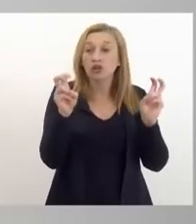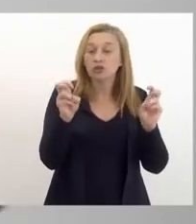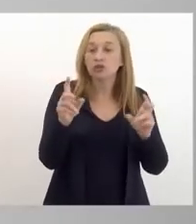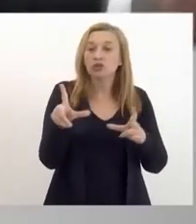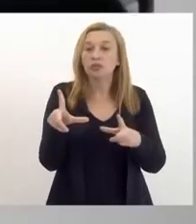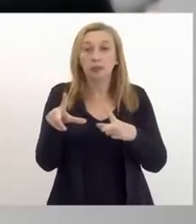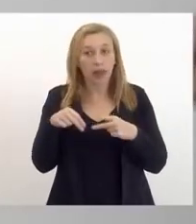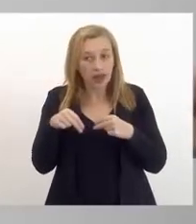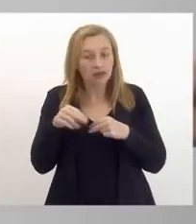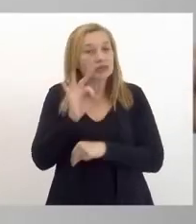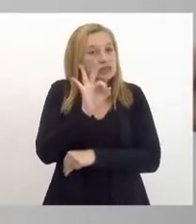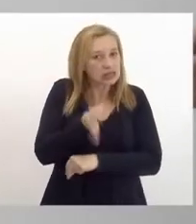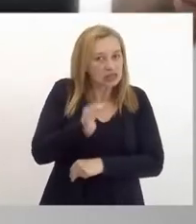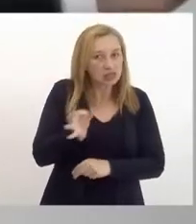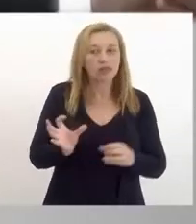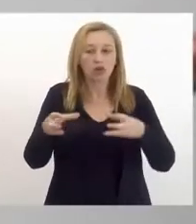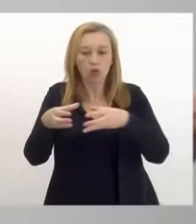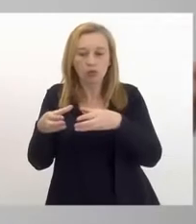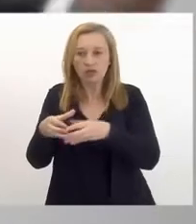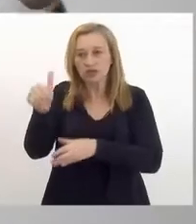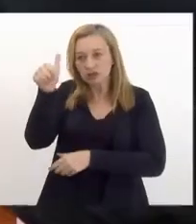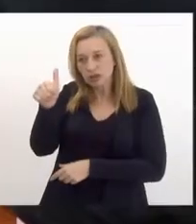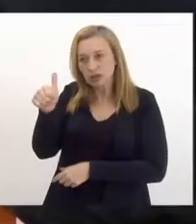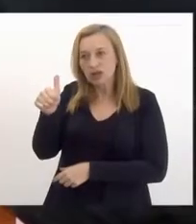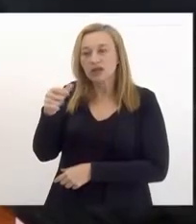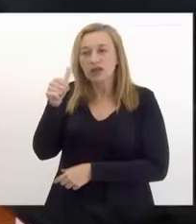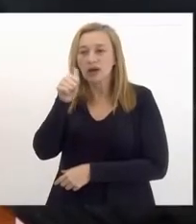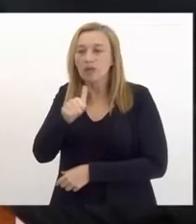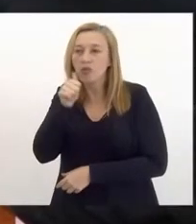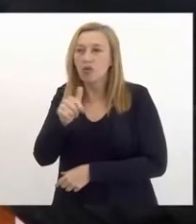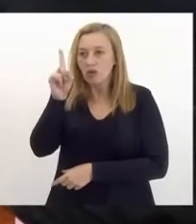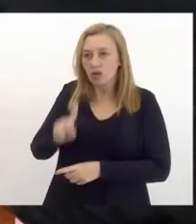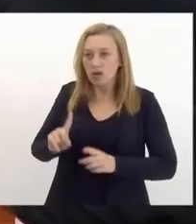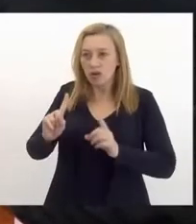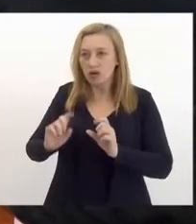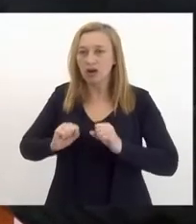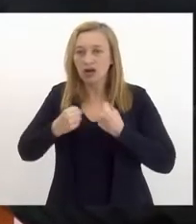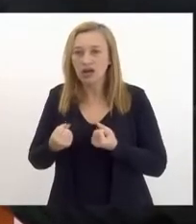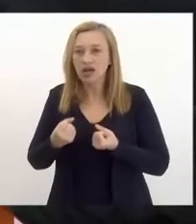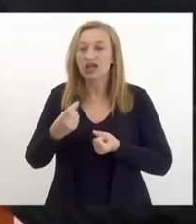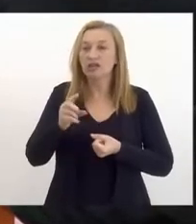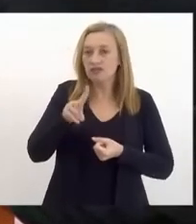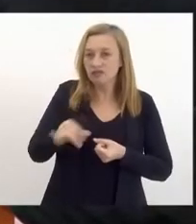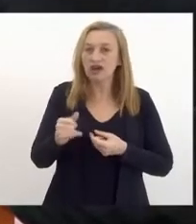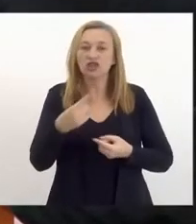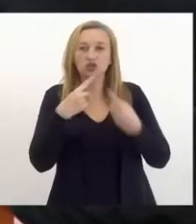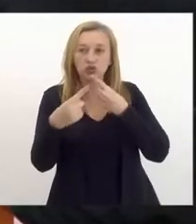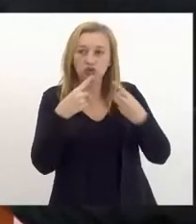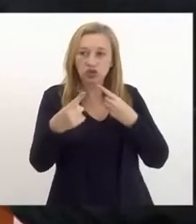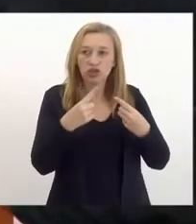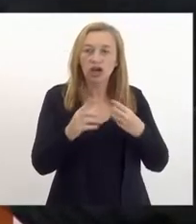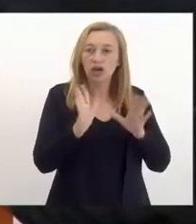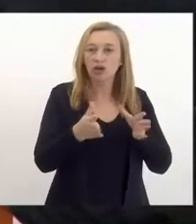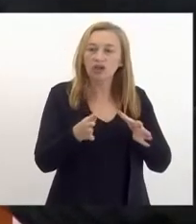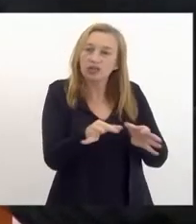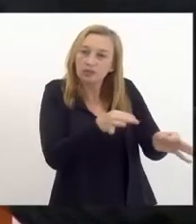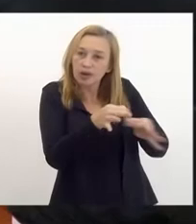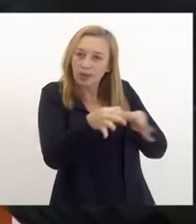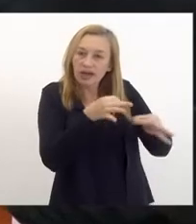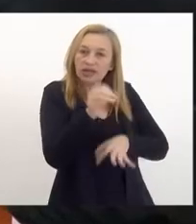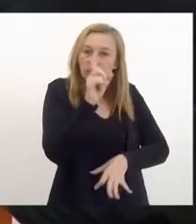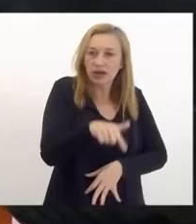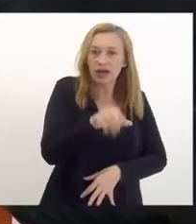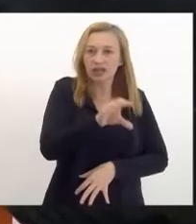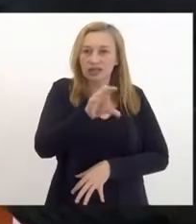mérito, obviamente, a Comissão da Mulher é quem vai debater. A questão de forma é a CCJ, por conta da